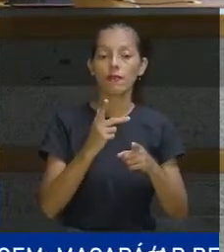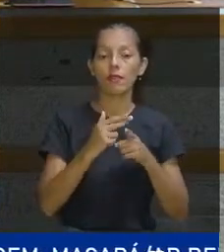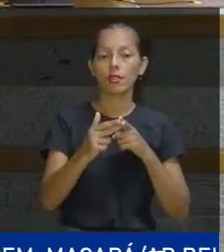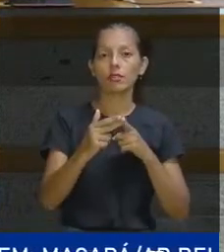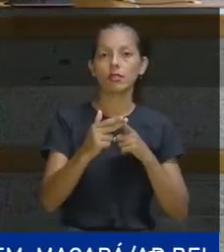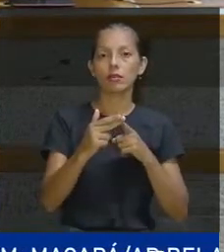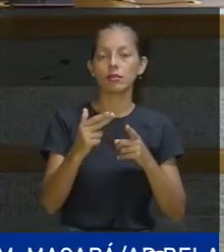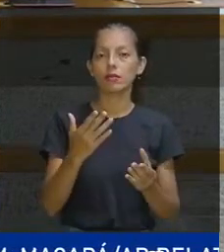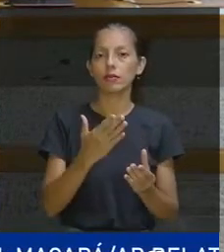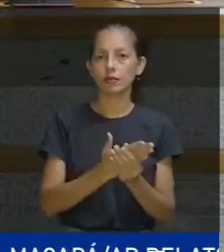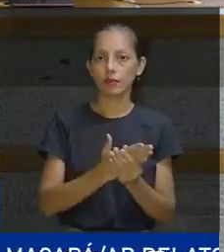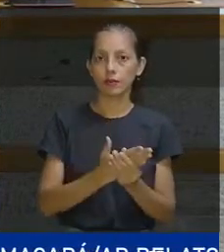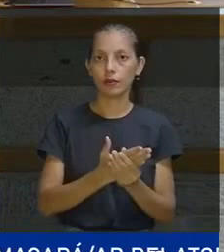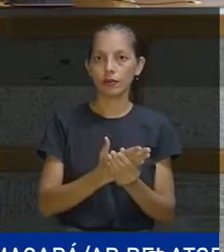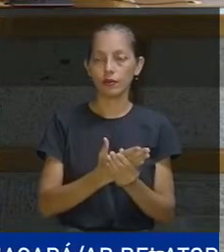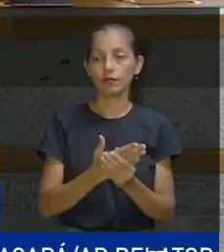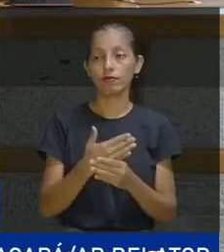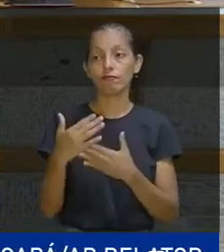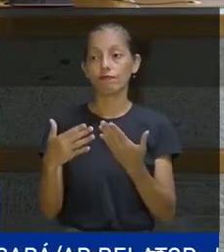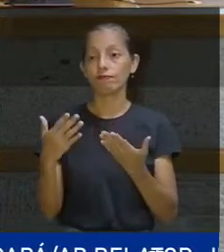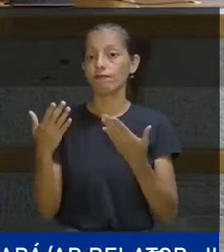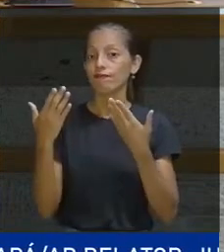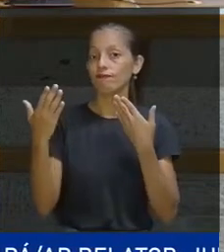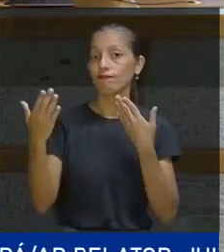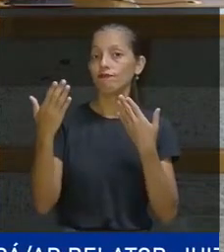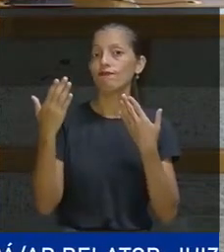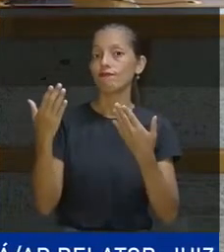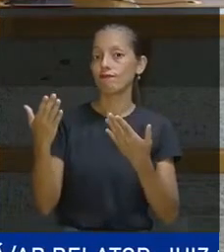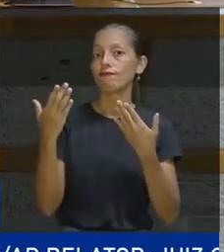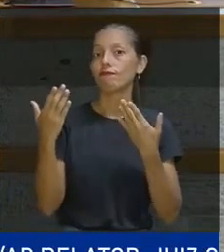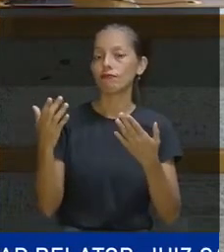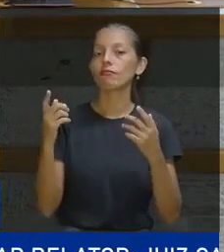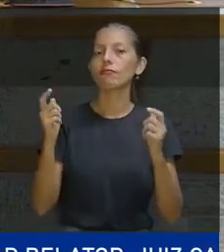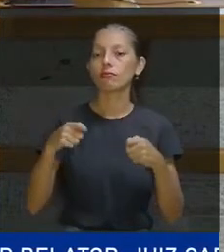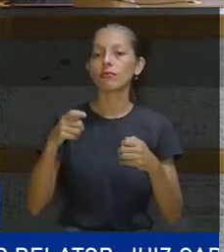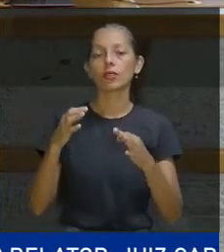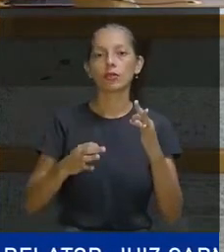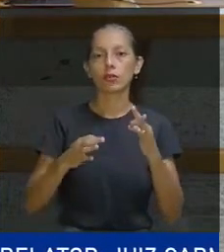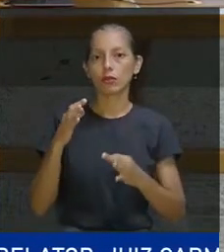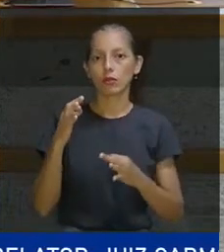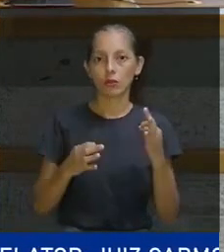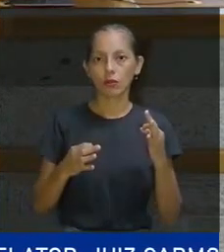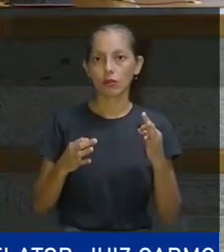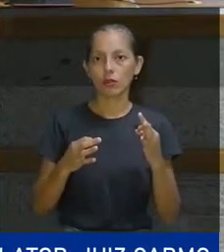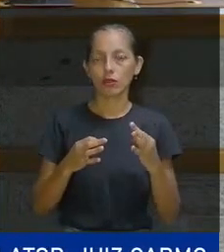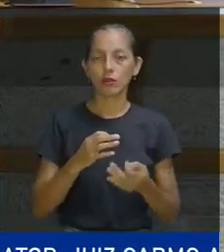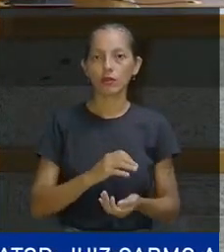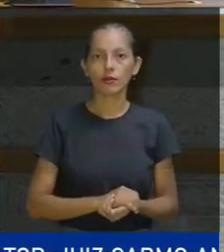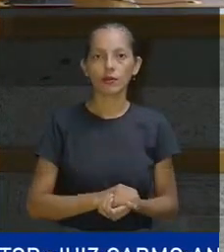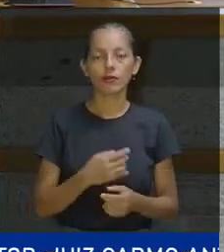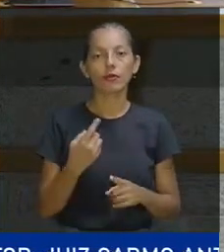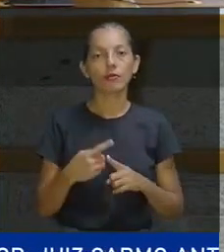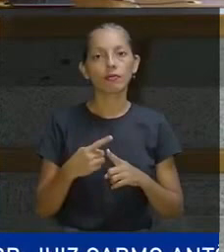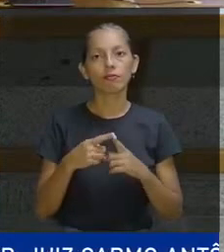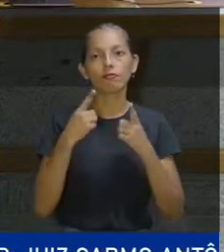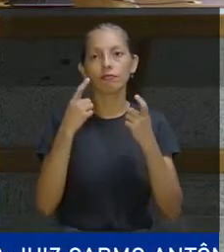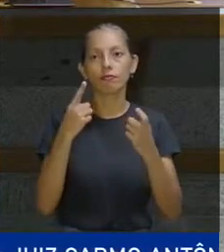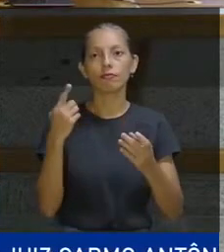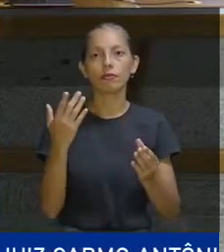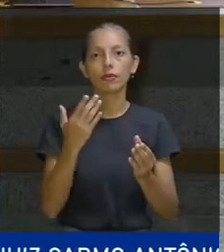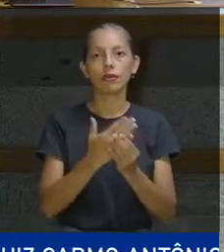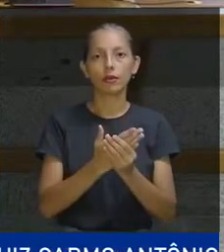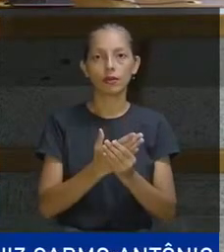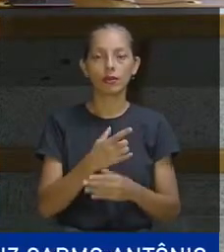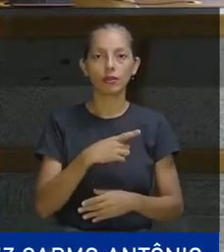deve se dar por suspeito quando tiver participação em sociedade interessada no processo. É importante esclarecer